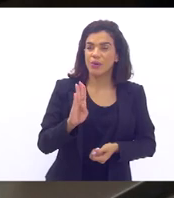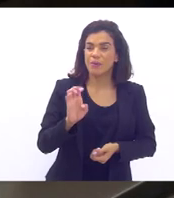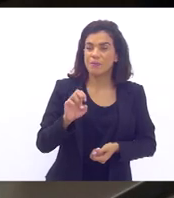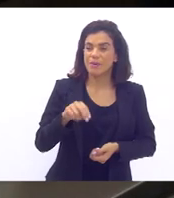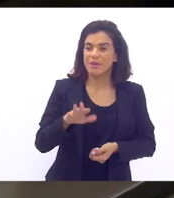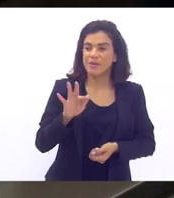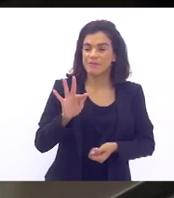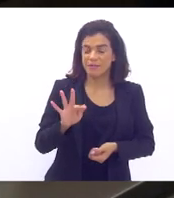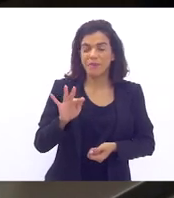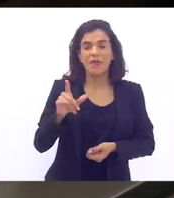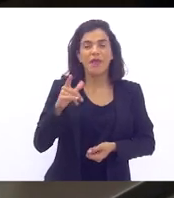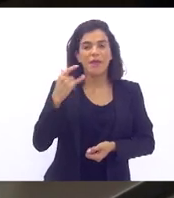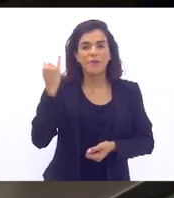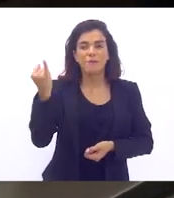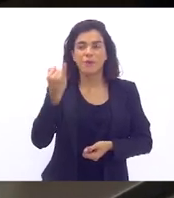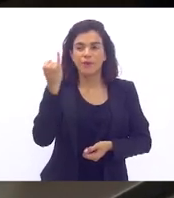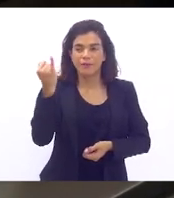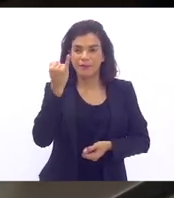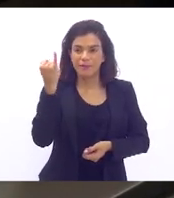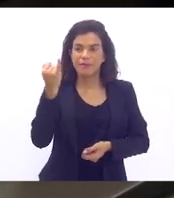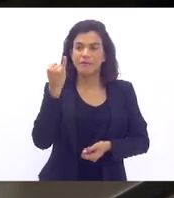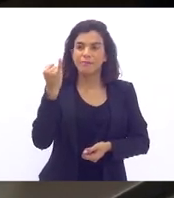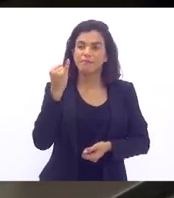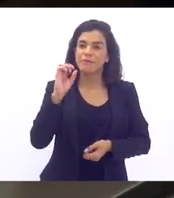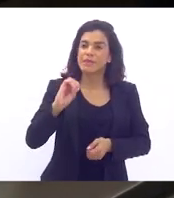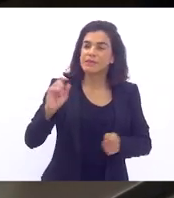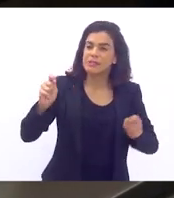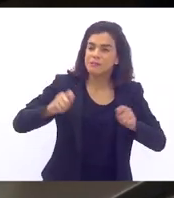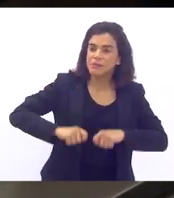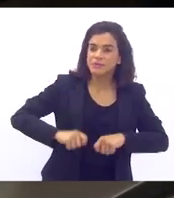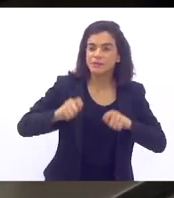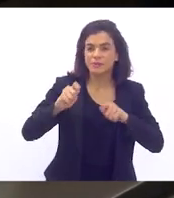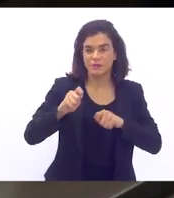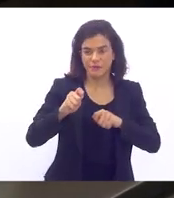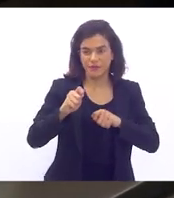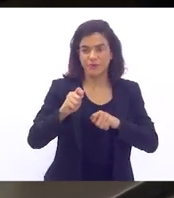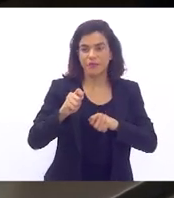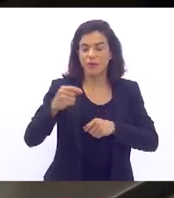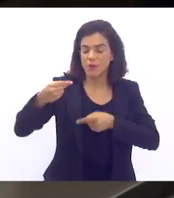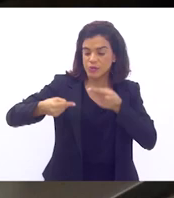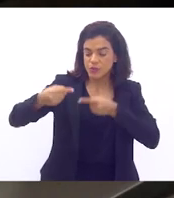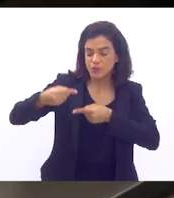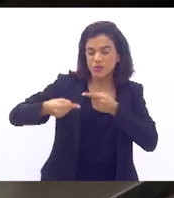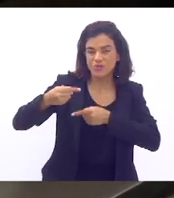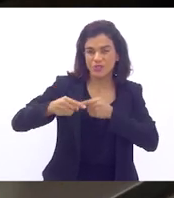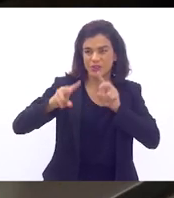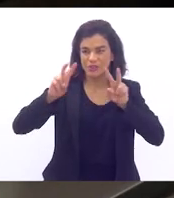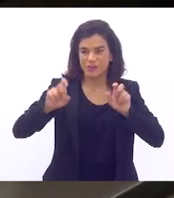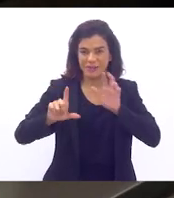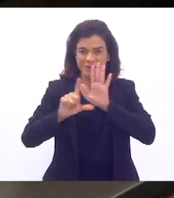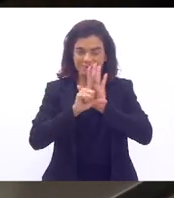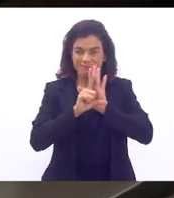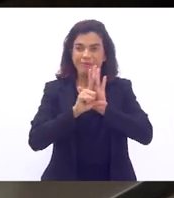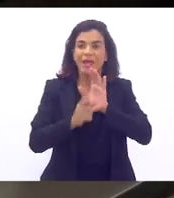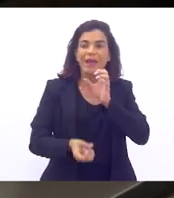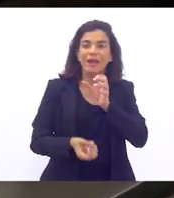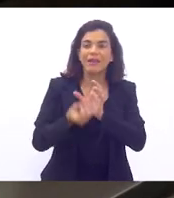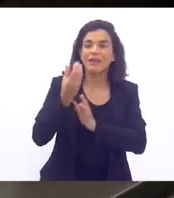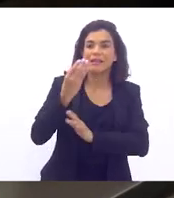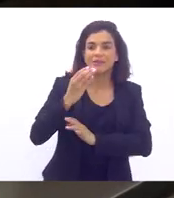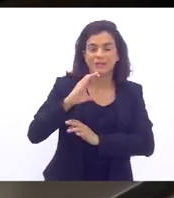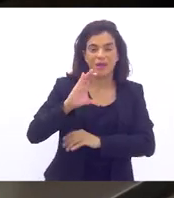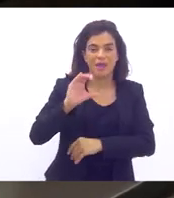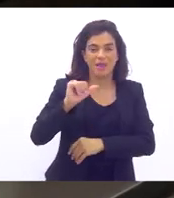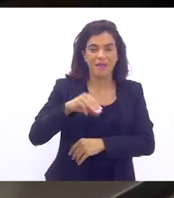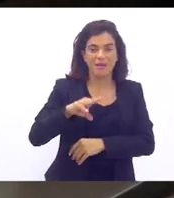Ana falou eu acho que seria muito importante se pudesse colocar quando for discutir a lei a criação de uma